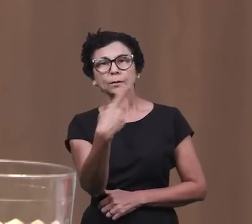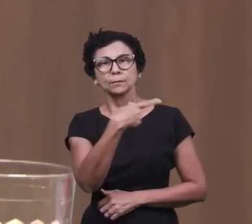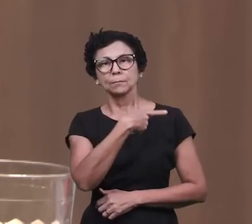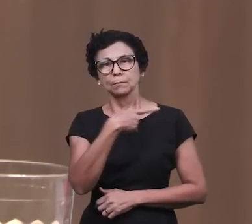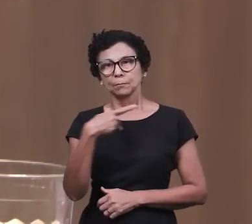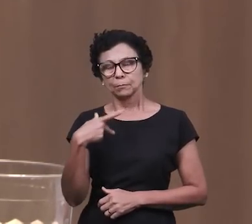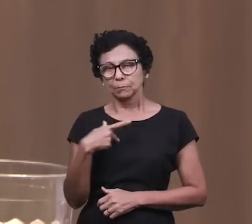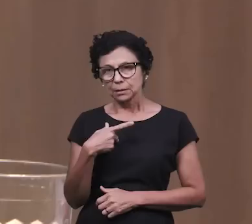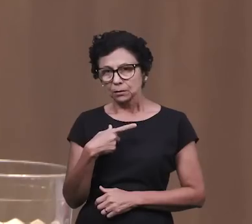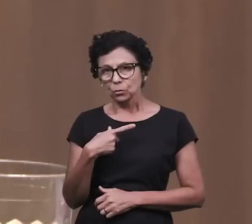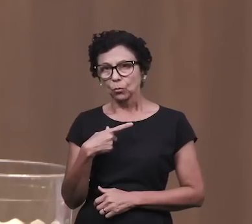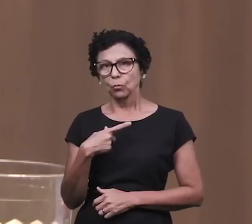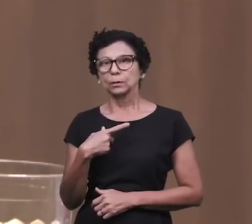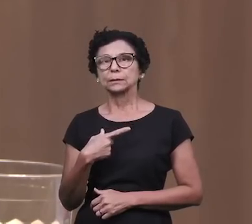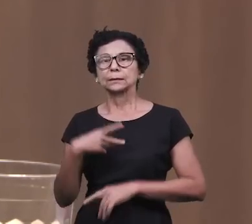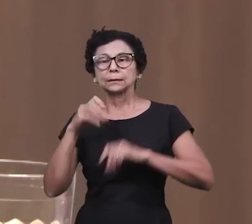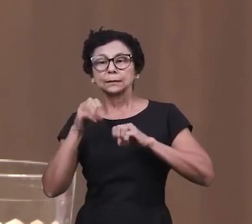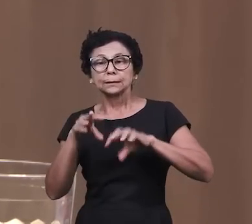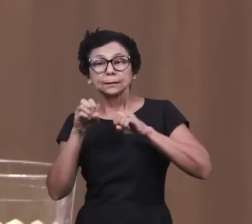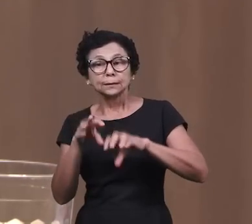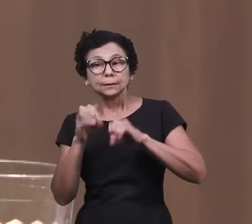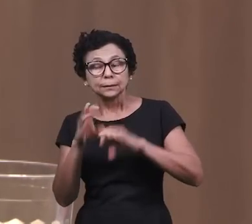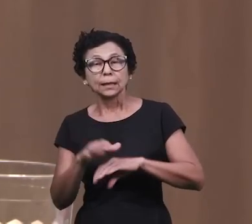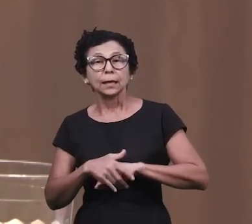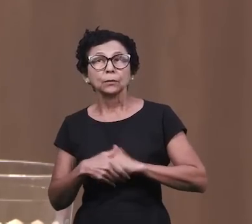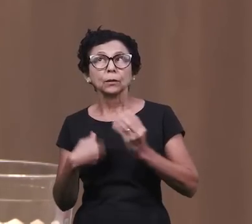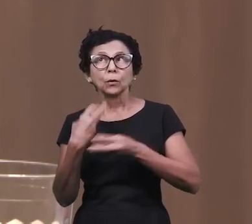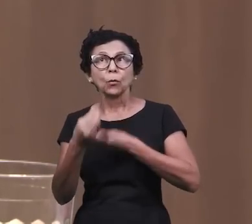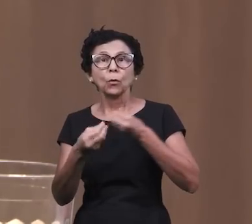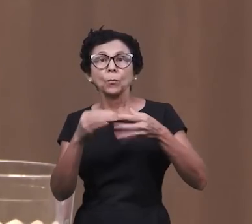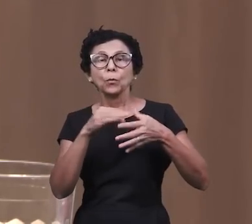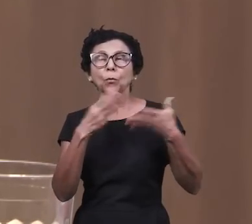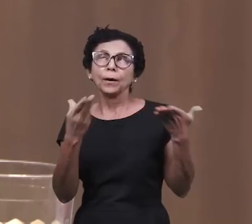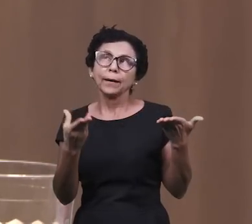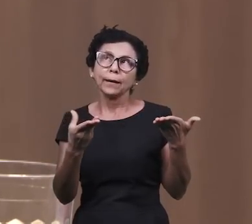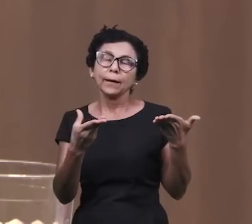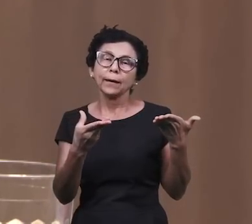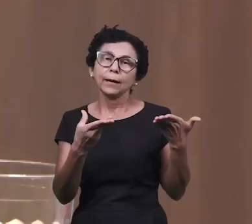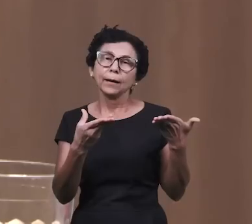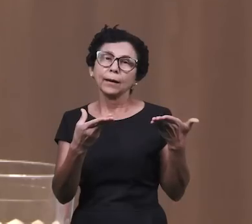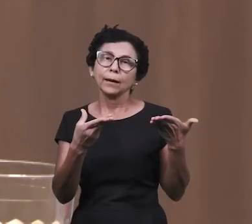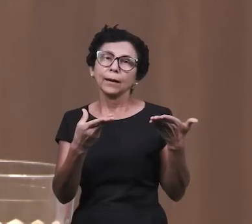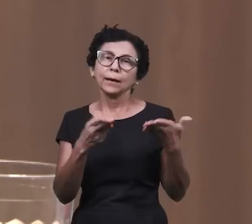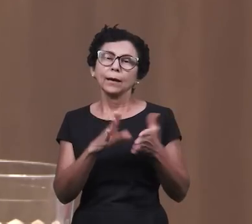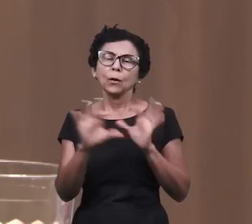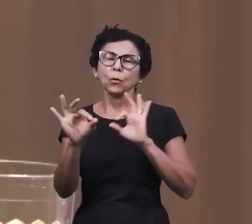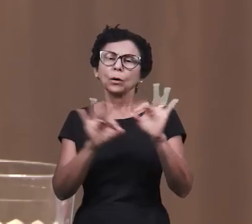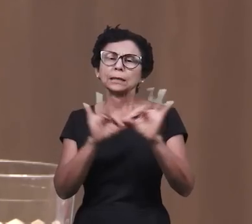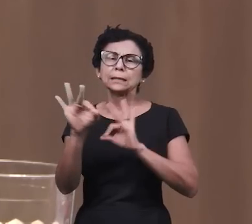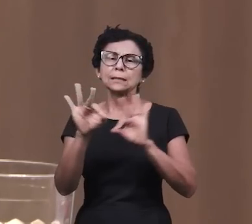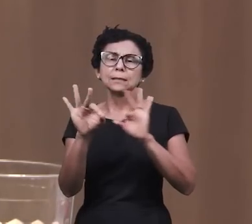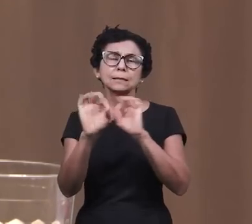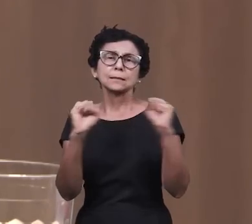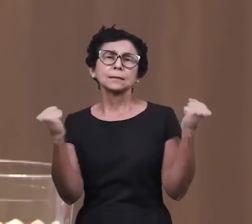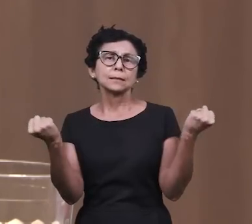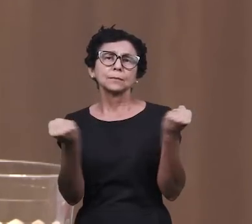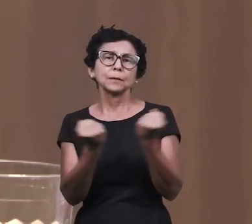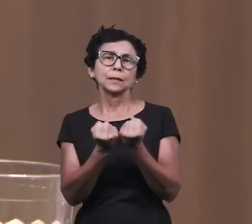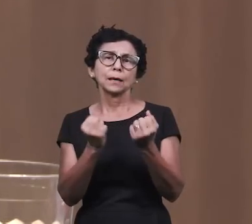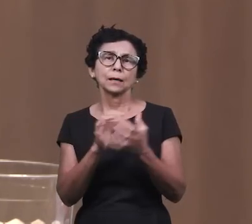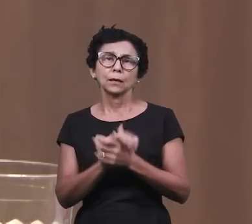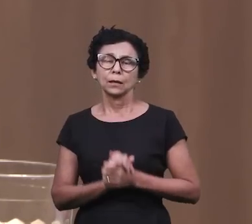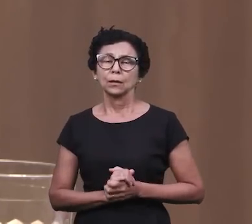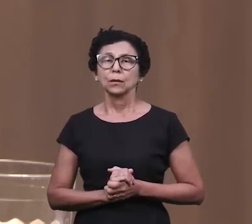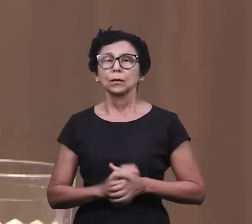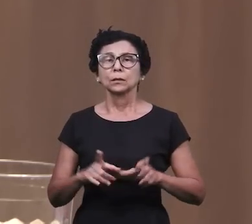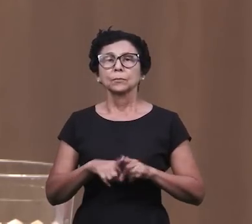capacitamos a levar seminários em outros países. Por exemplo, eles conduziram um seminário notável na República do Níger. Hoje, se nós temos comunhão com igrejas